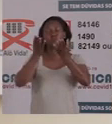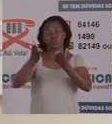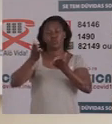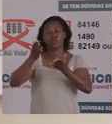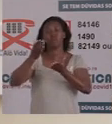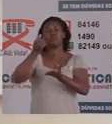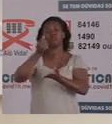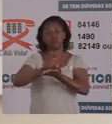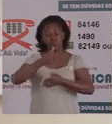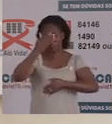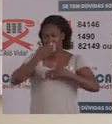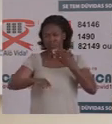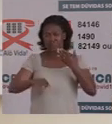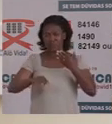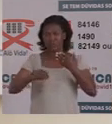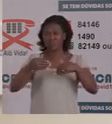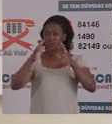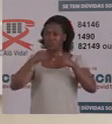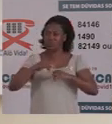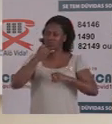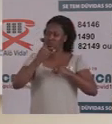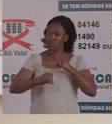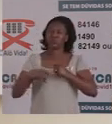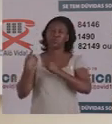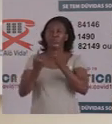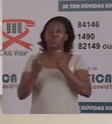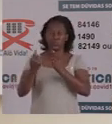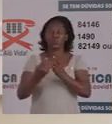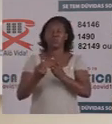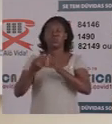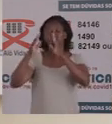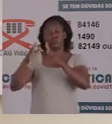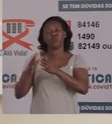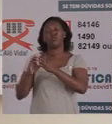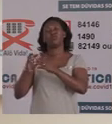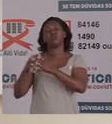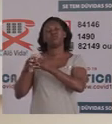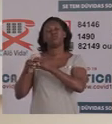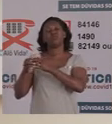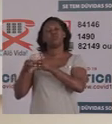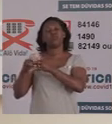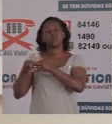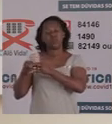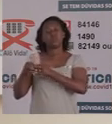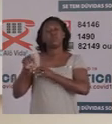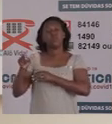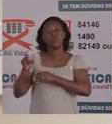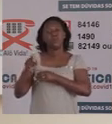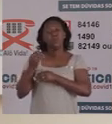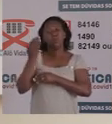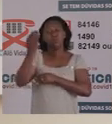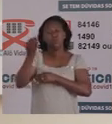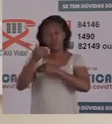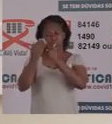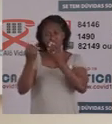do último caso de Covid-19 que está em isolamento naquele acampamento. Esperamos que entre os dias 25 e 31 de